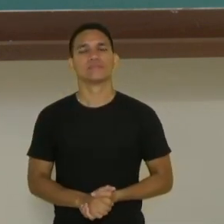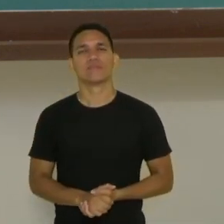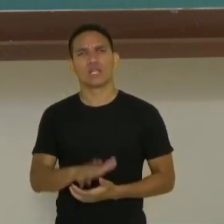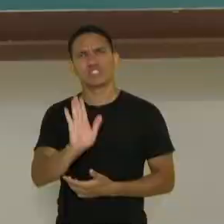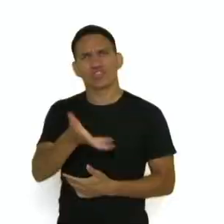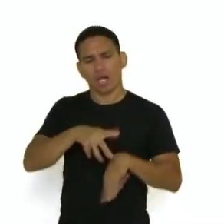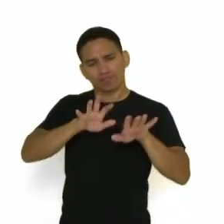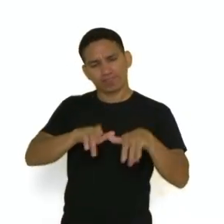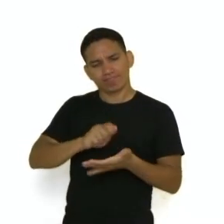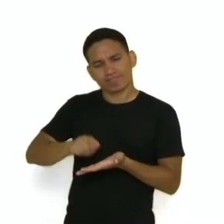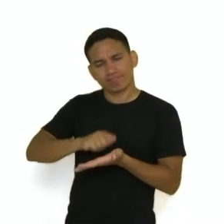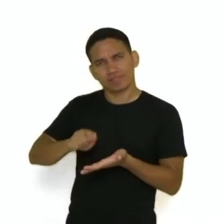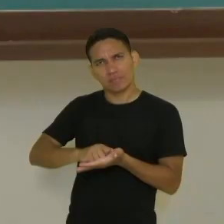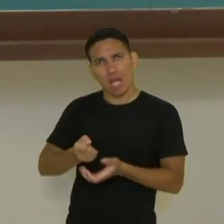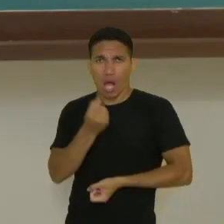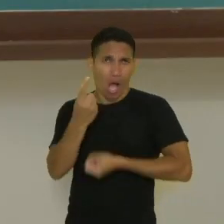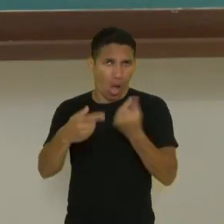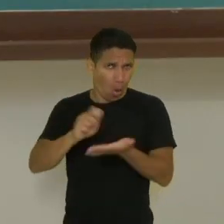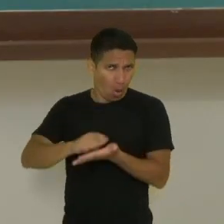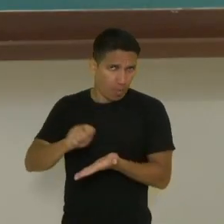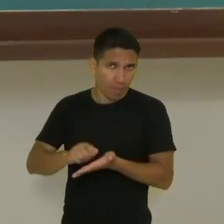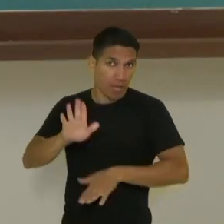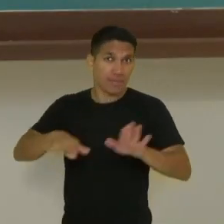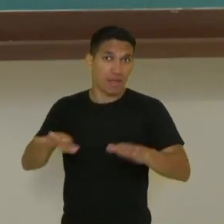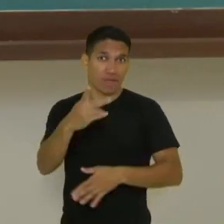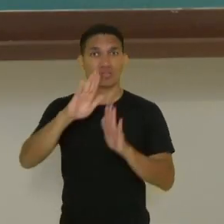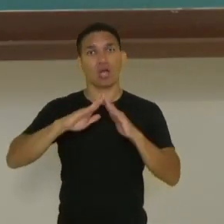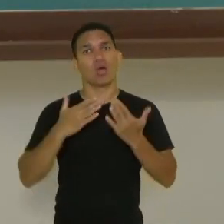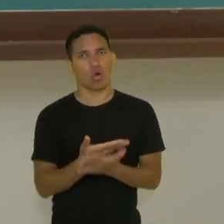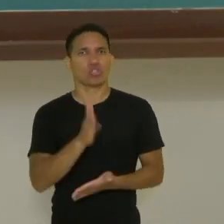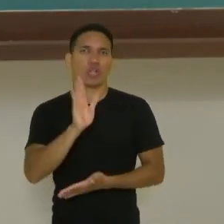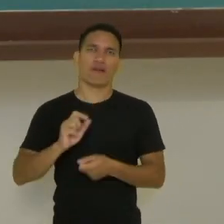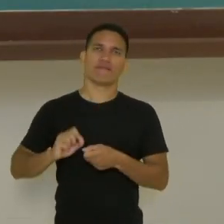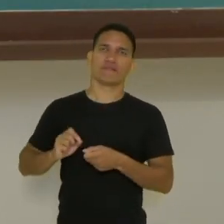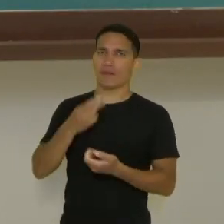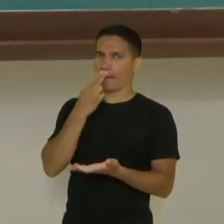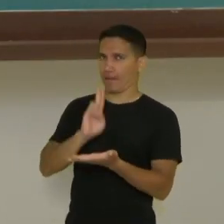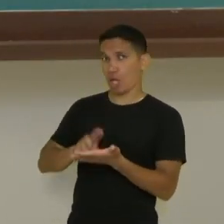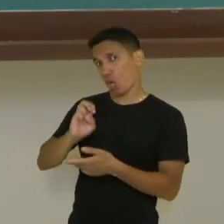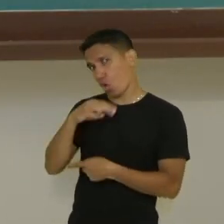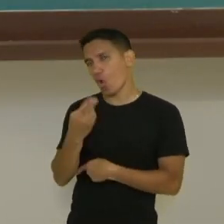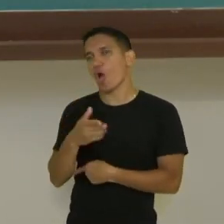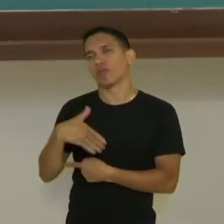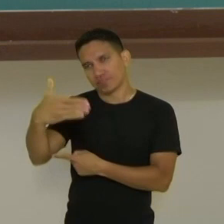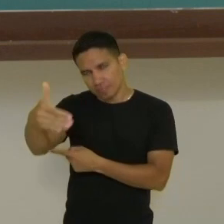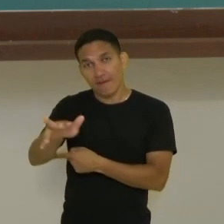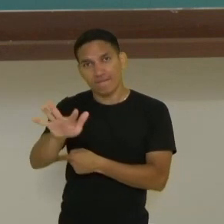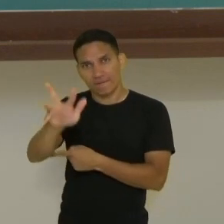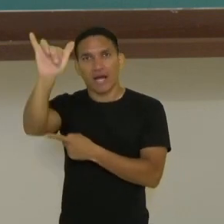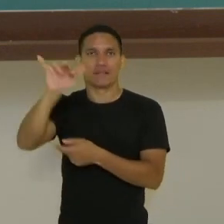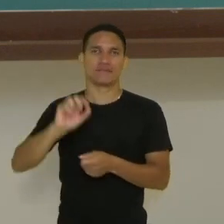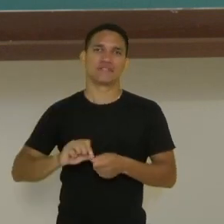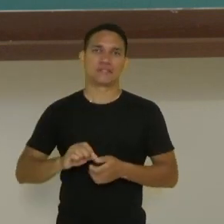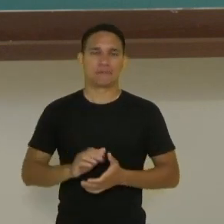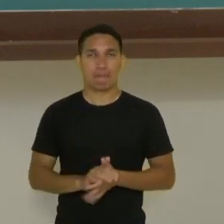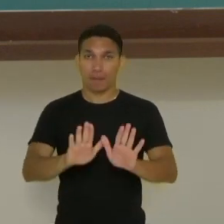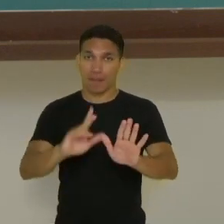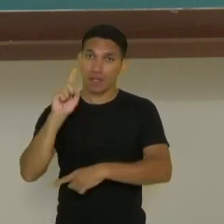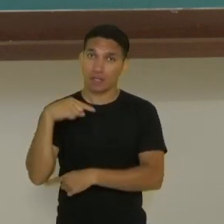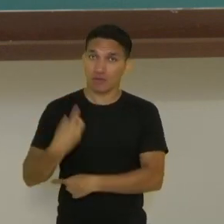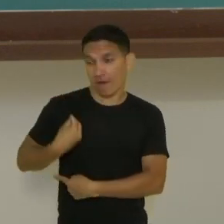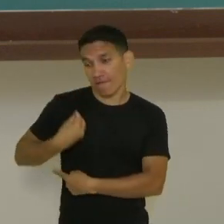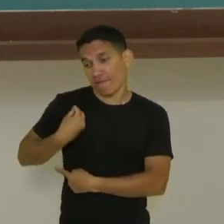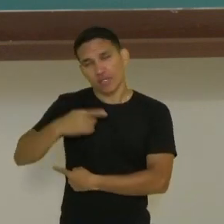redigiu alguma dessas cartas? Provavelmente na escola, ou você já fez, ou vai fazer isso em algum momento. Mas na nossa vida, no